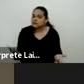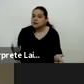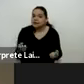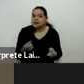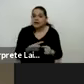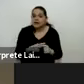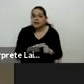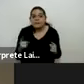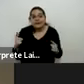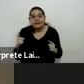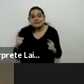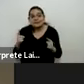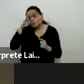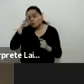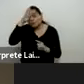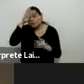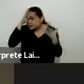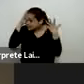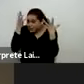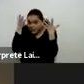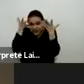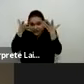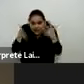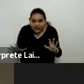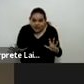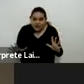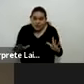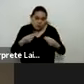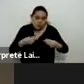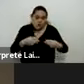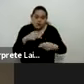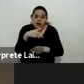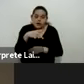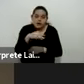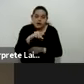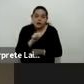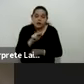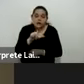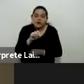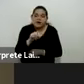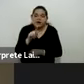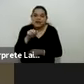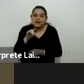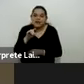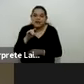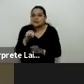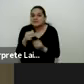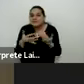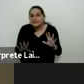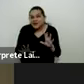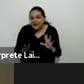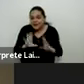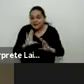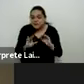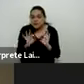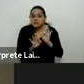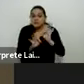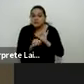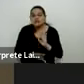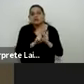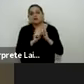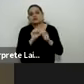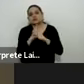rentismo não abre mão, o Paulo Guedes não abre mão do seu projeto anterior à pandemia. Então,